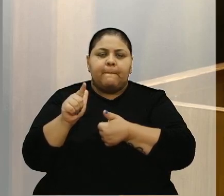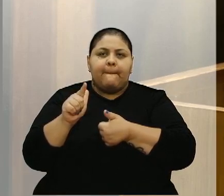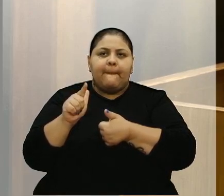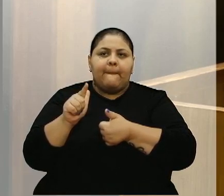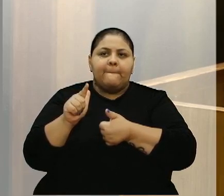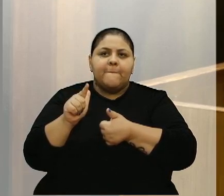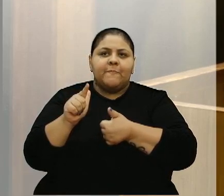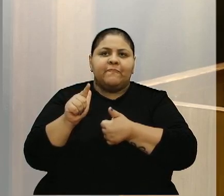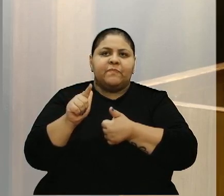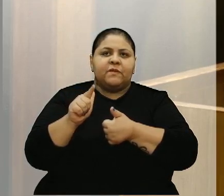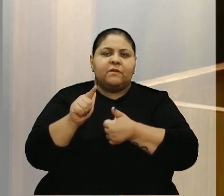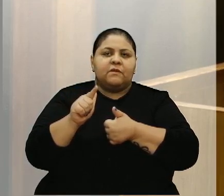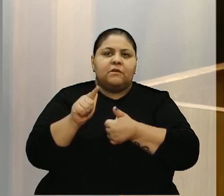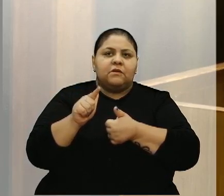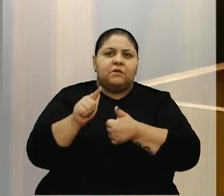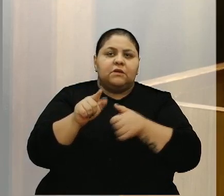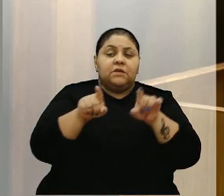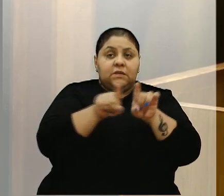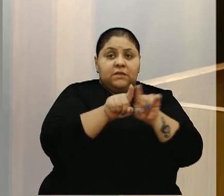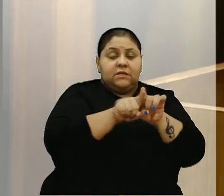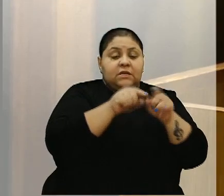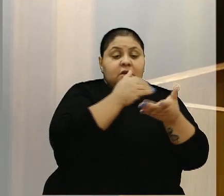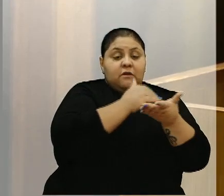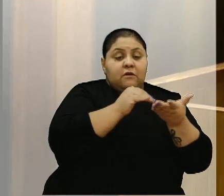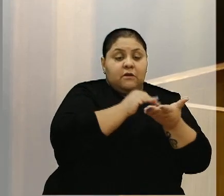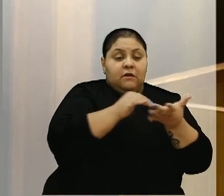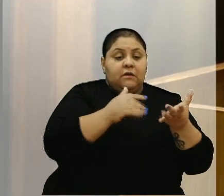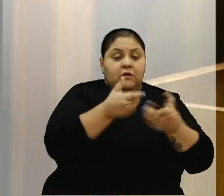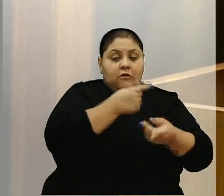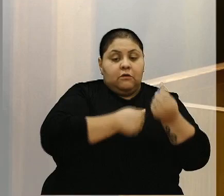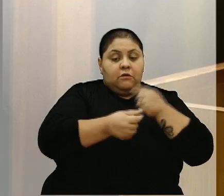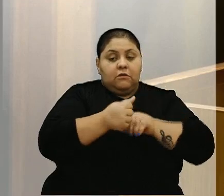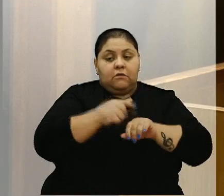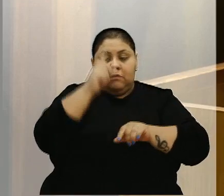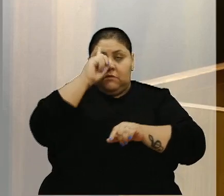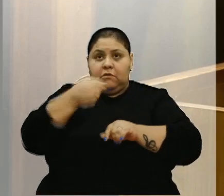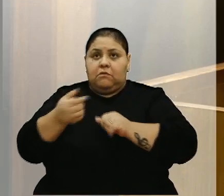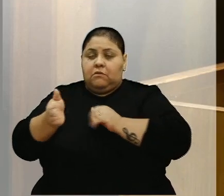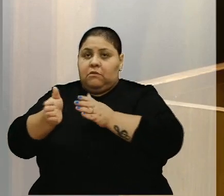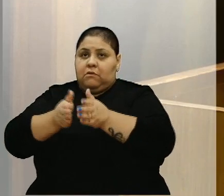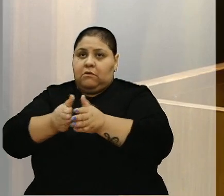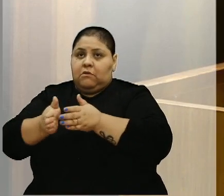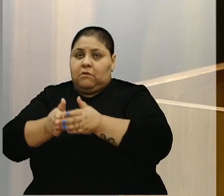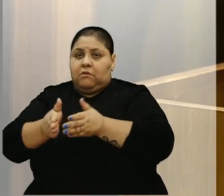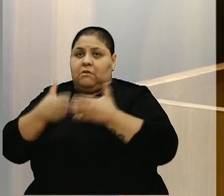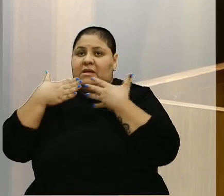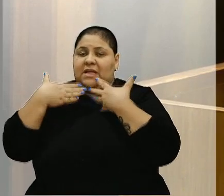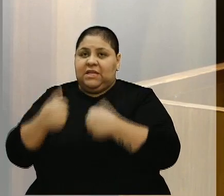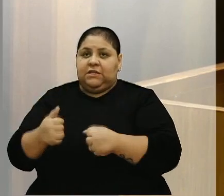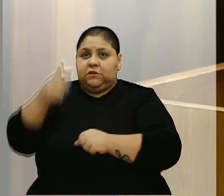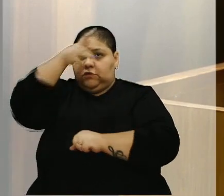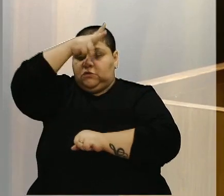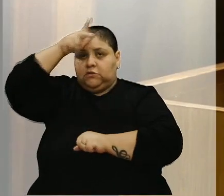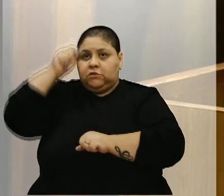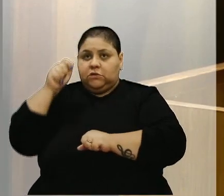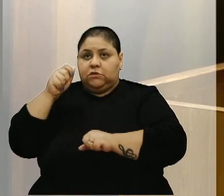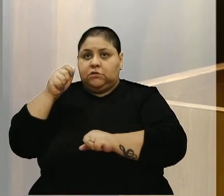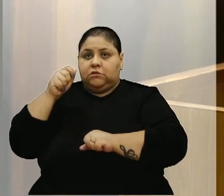Simultaneamente, enquanto secretário de Gestão e Finanças, assumi por um curto período de tempo a Secretaria Municipal de Segurança Pública e Proteção